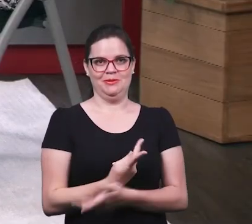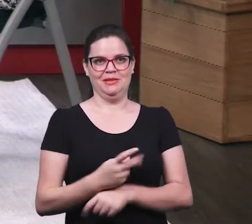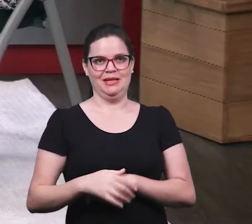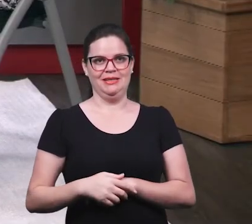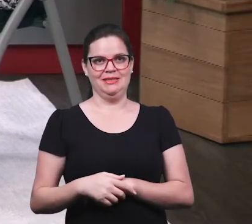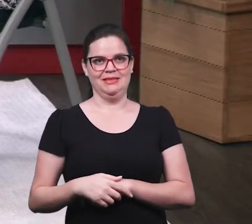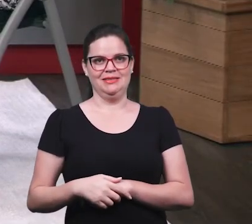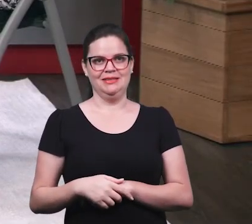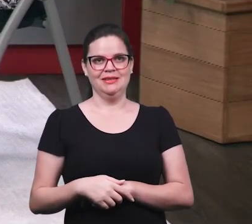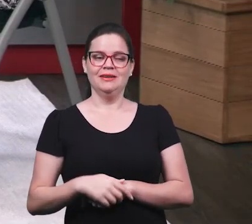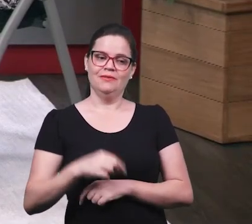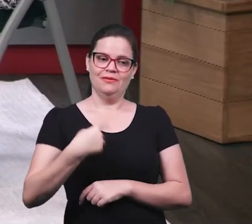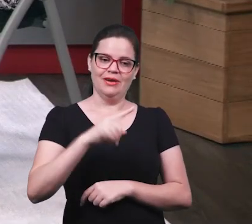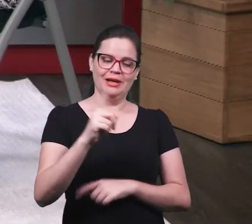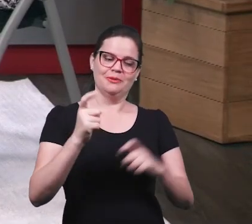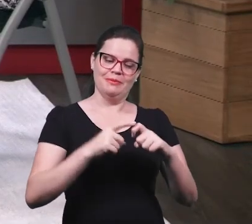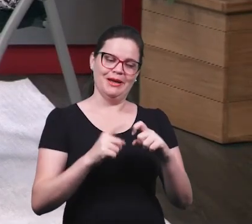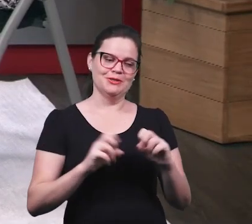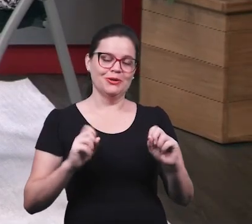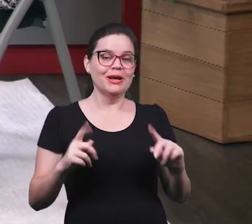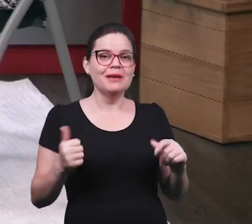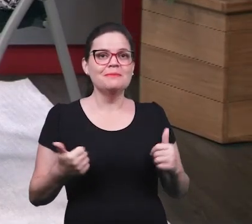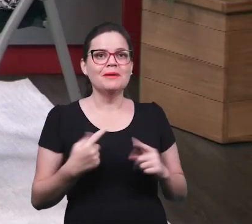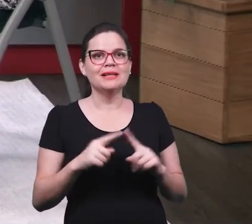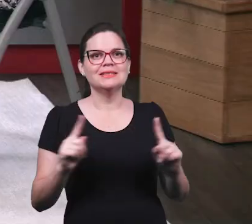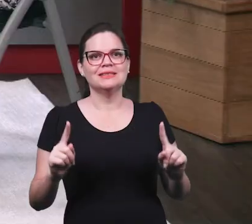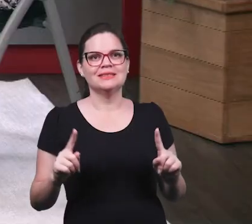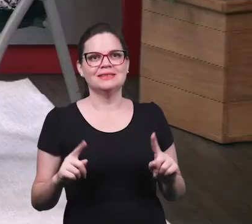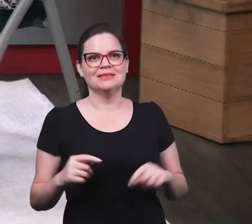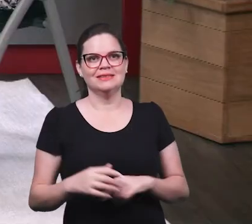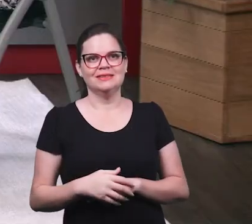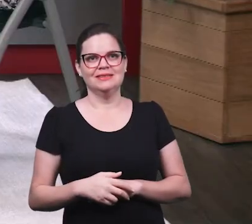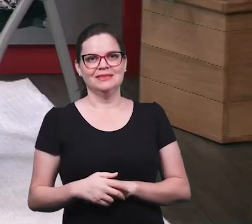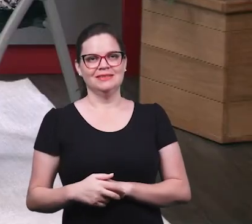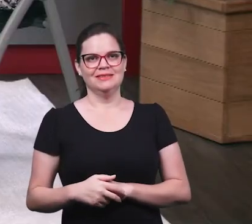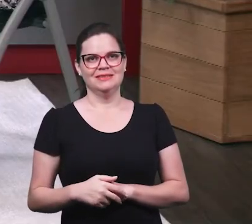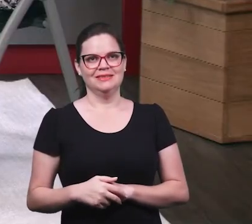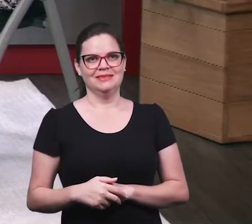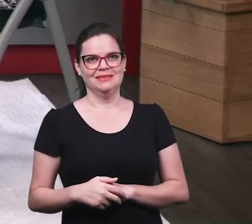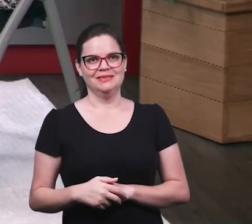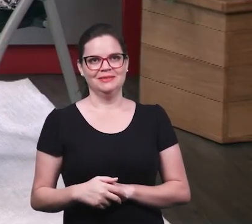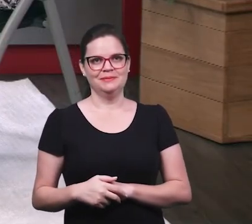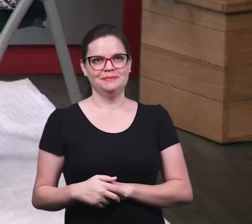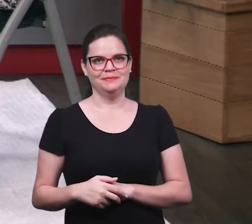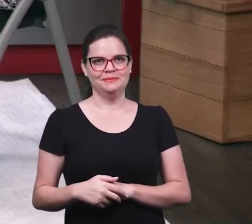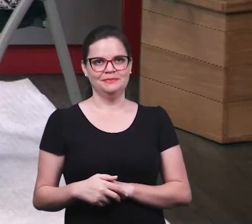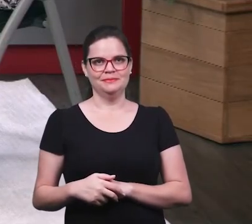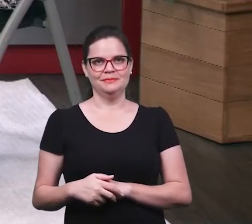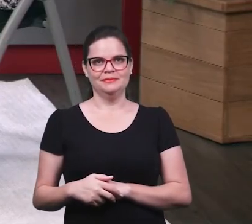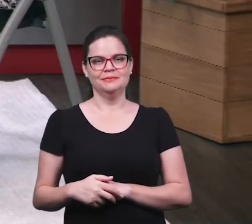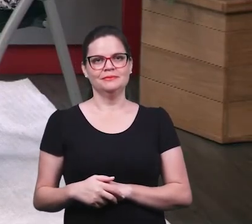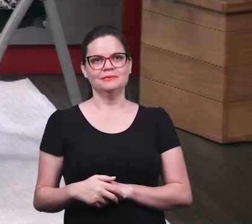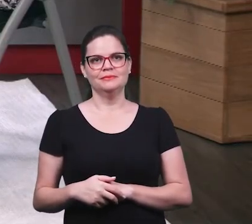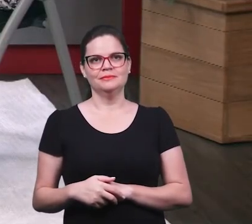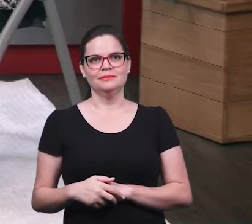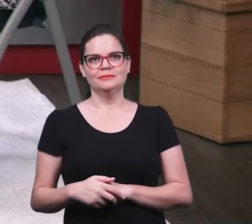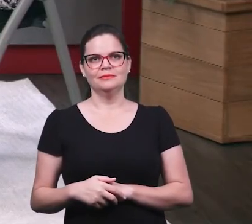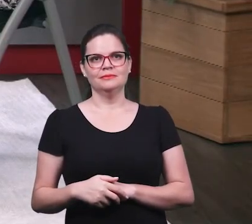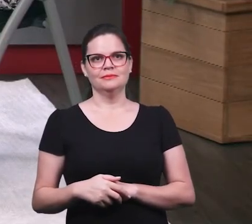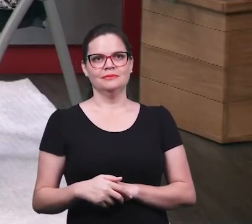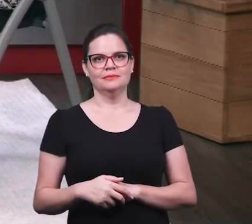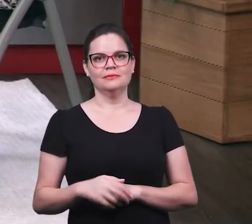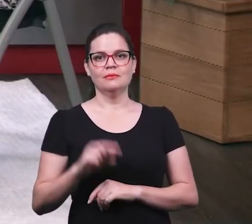leva no médico, Sim. mas se não é essa a resposta, eu diria que procurar